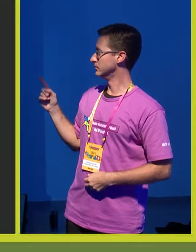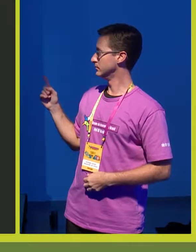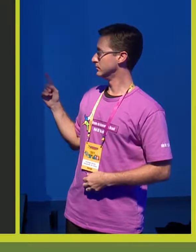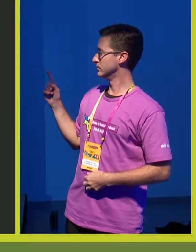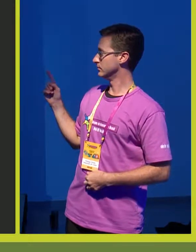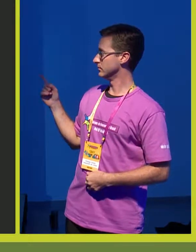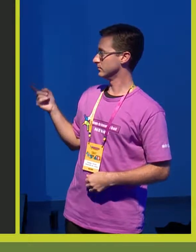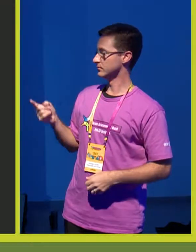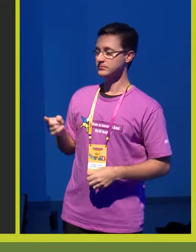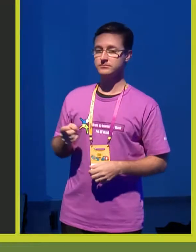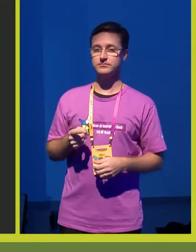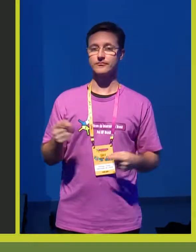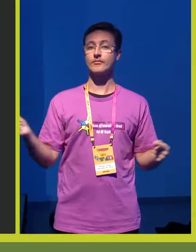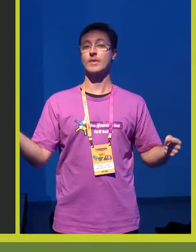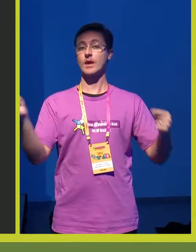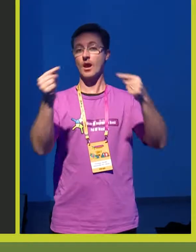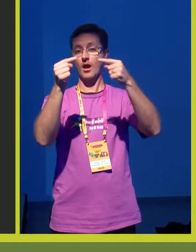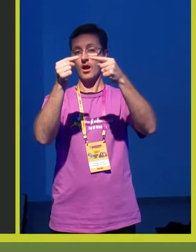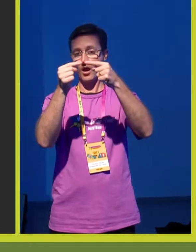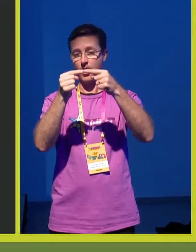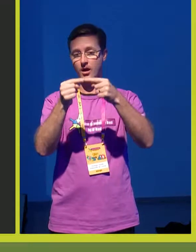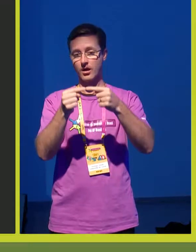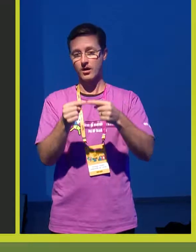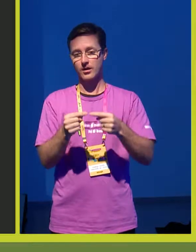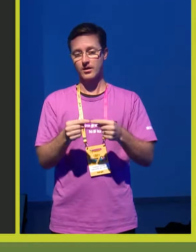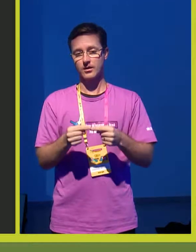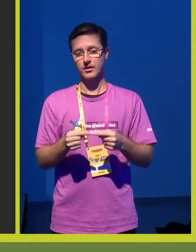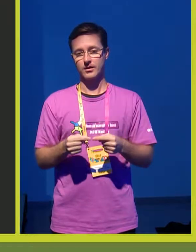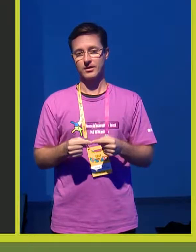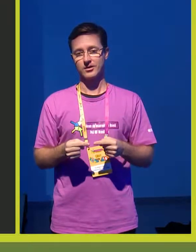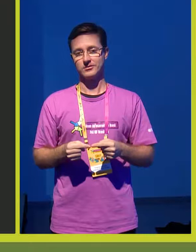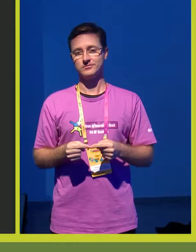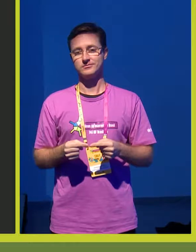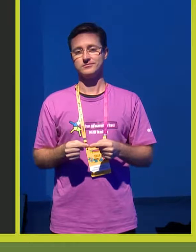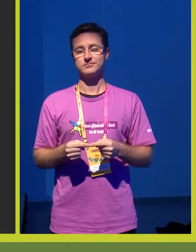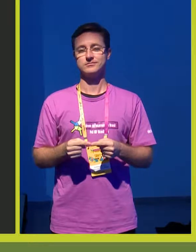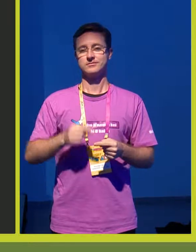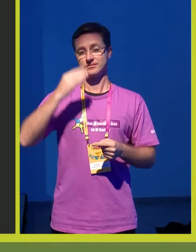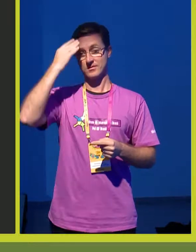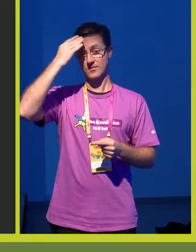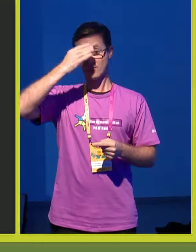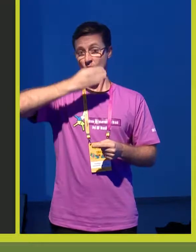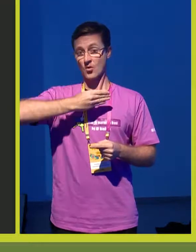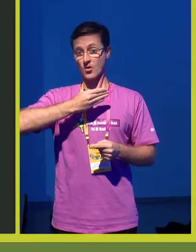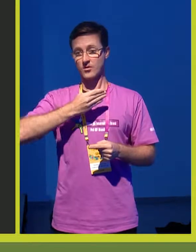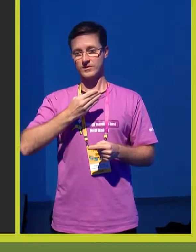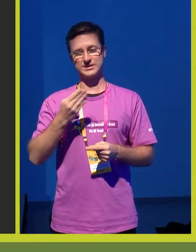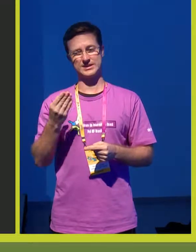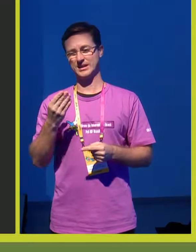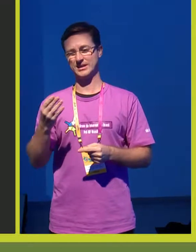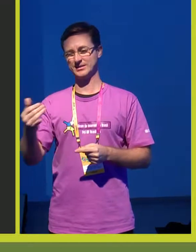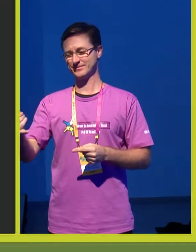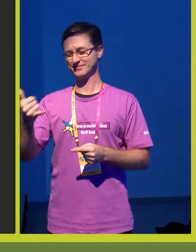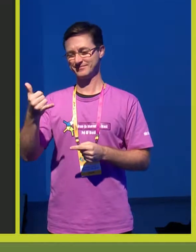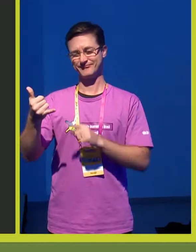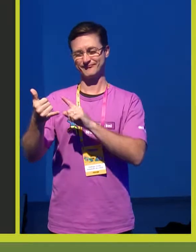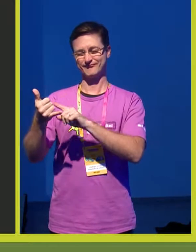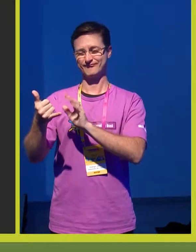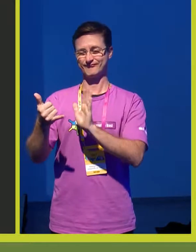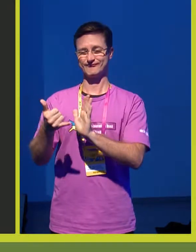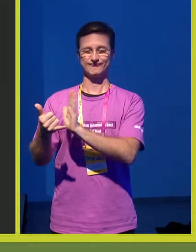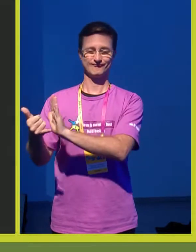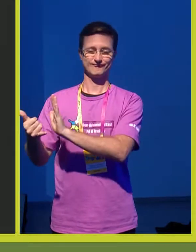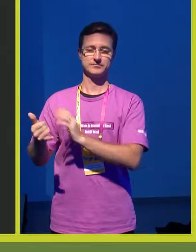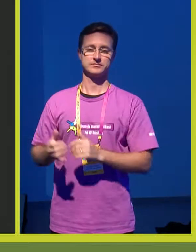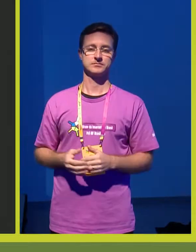isso associa os casos em que esses argumentos foram utilizados e a prova foi considerada ilícita. Se você vê essa lógica do